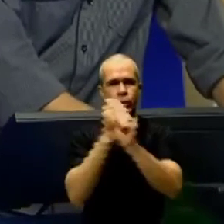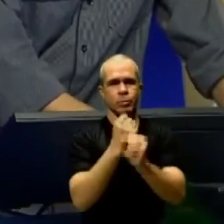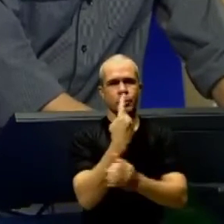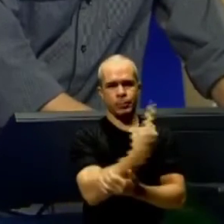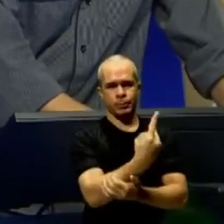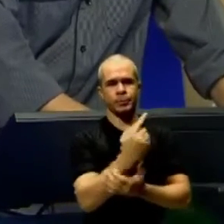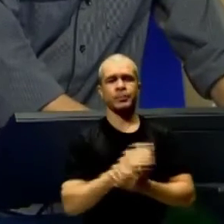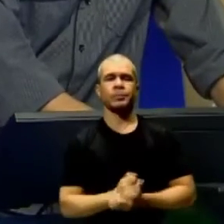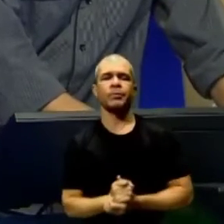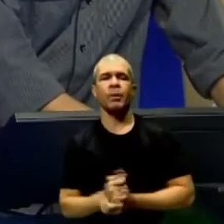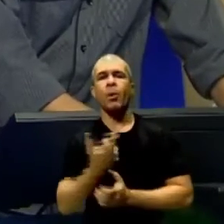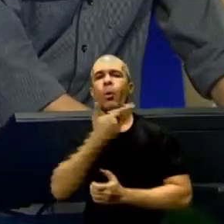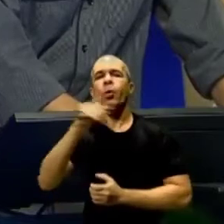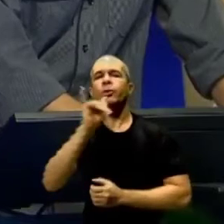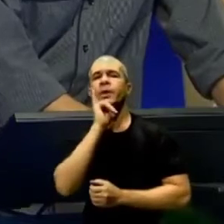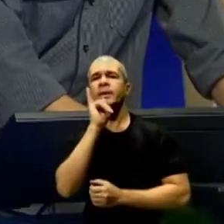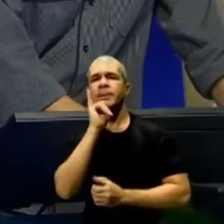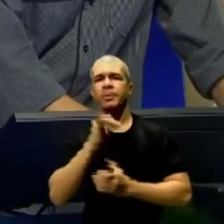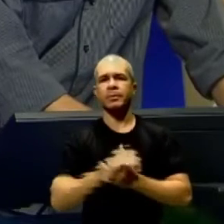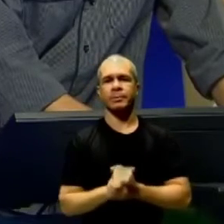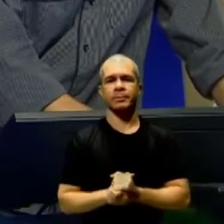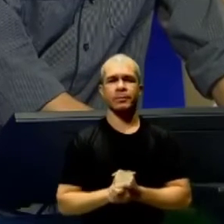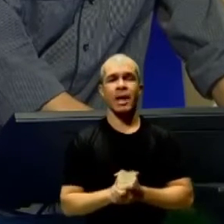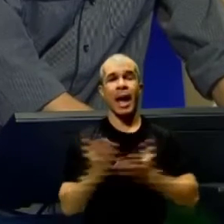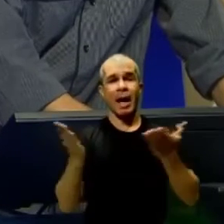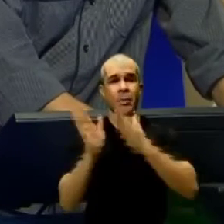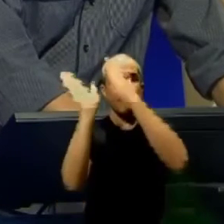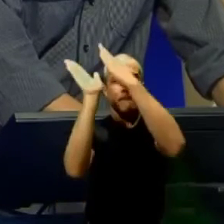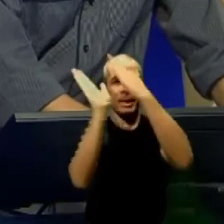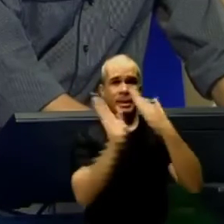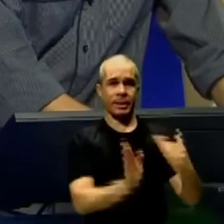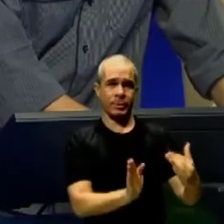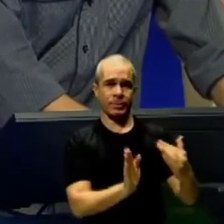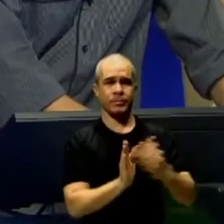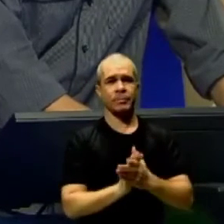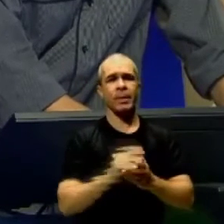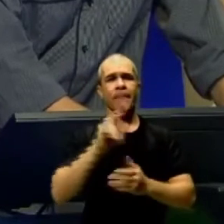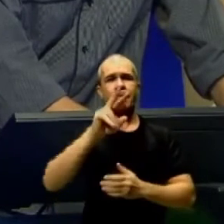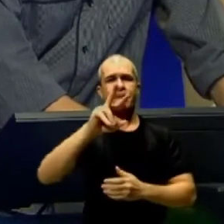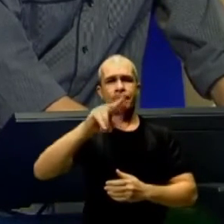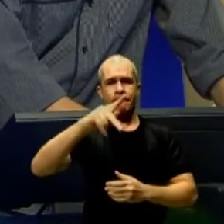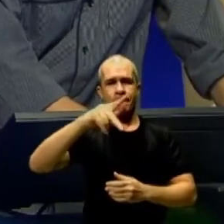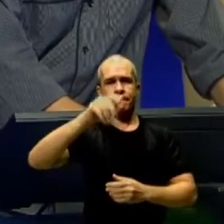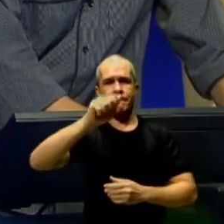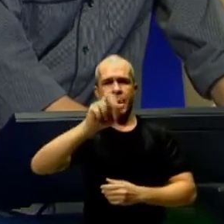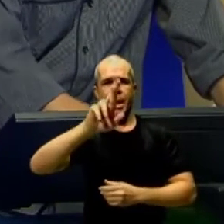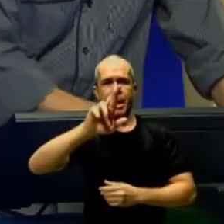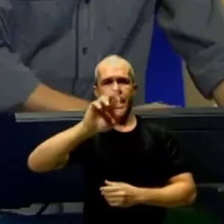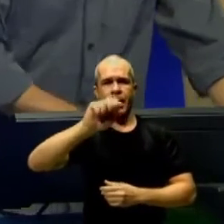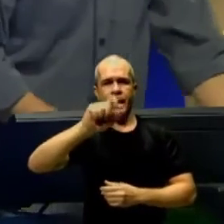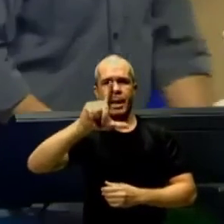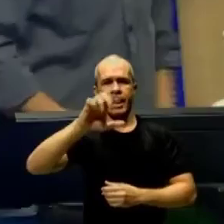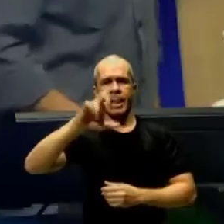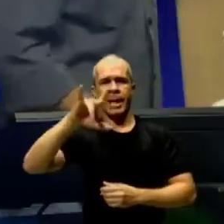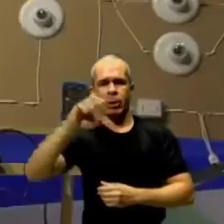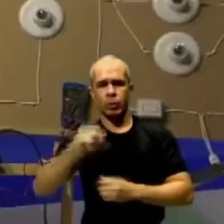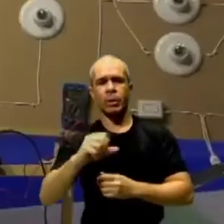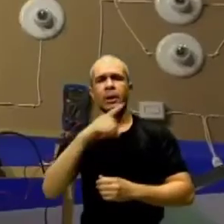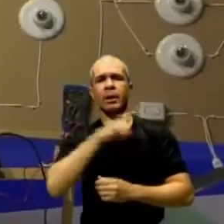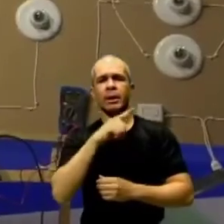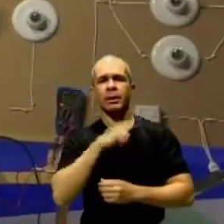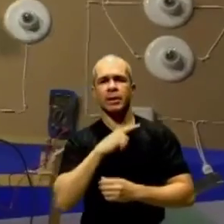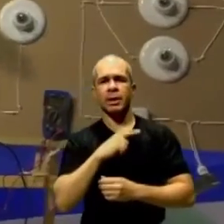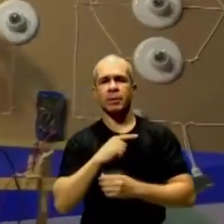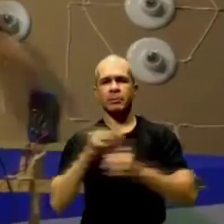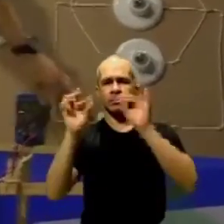caso que nós vamos ter, qual é? É quando eu tiver paralelo. Observa que no paralelo eu vou ter nós. E esses nós, olha